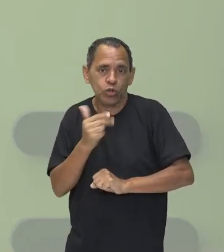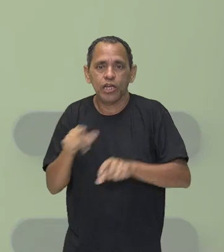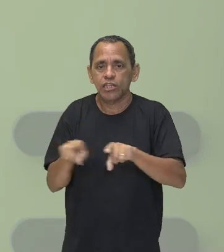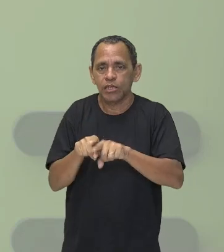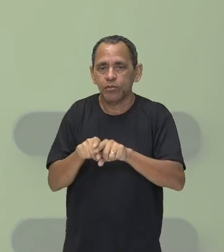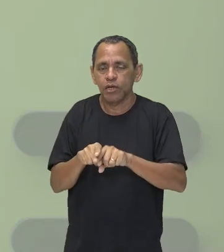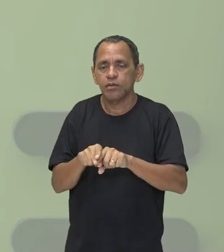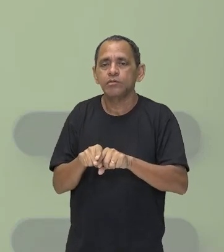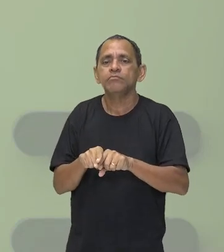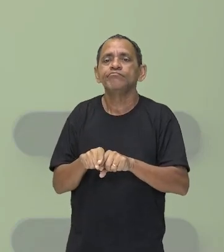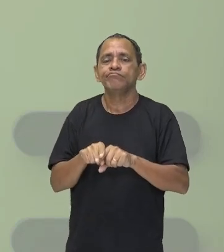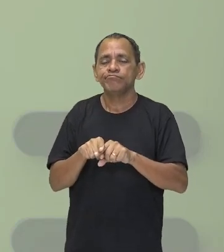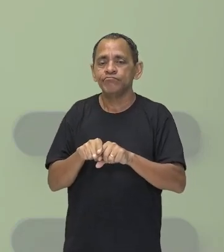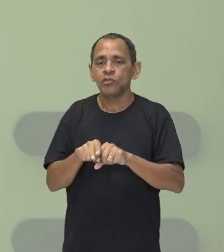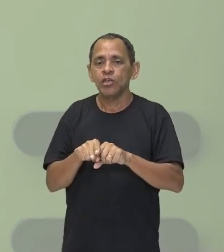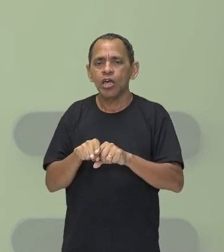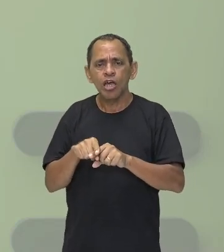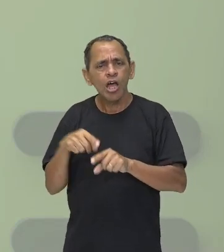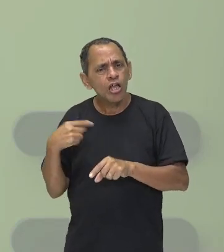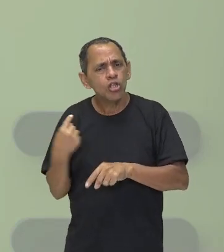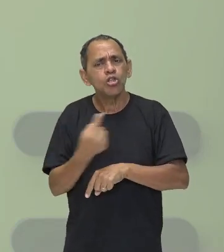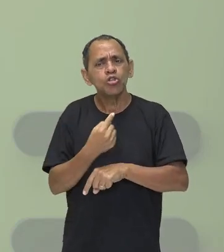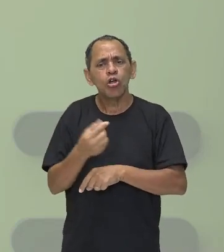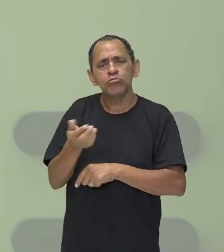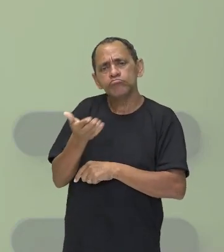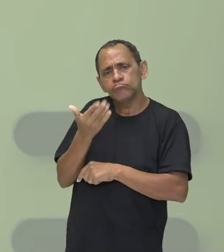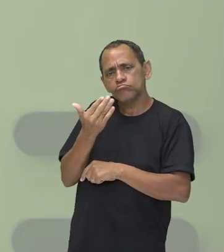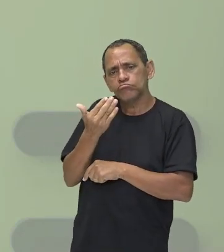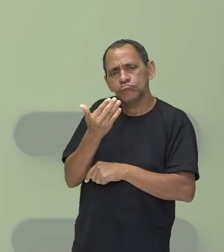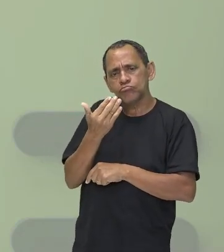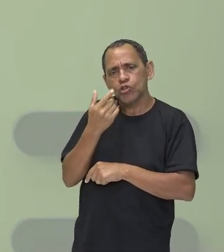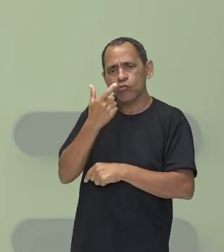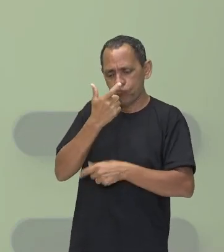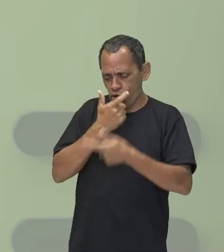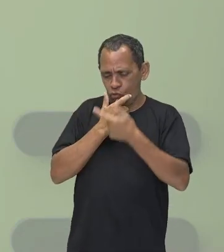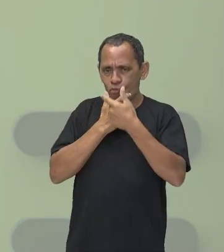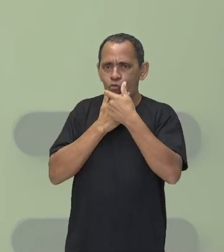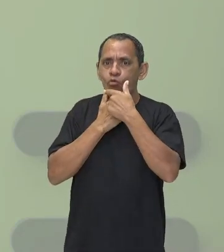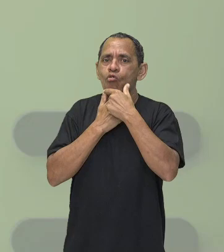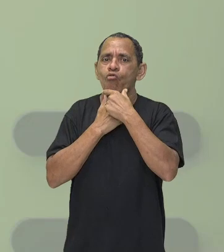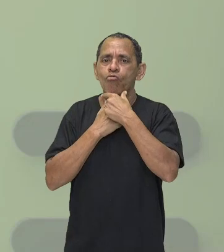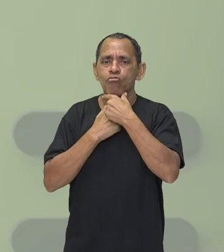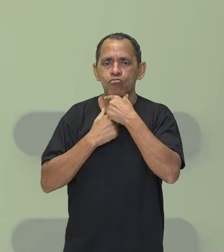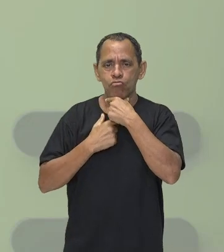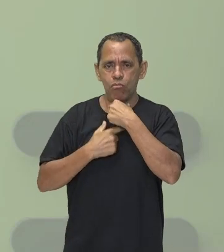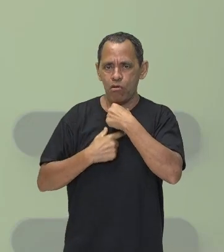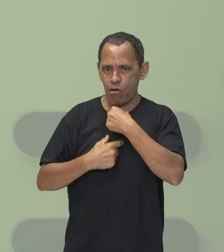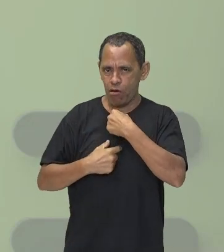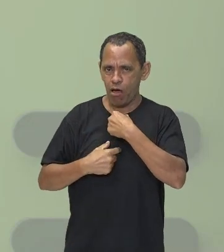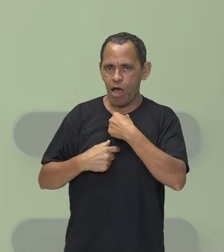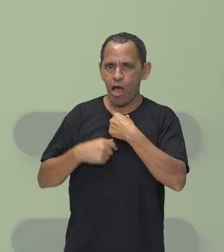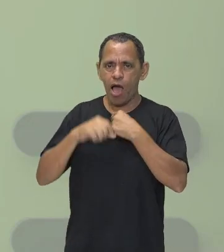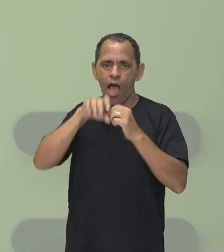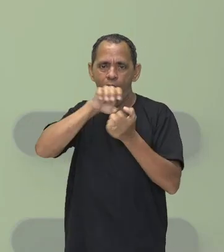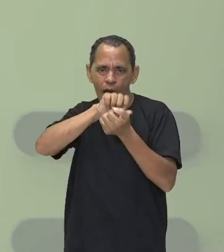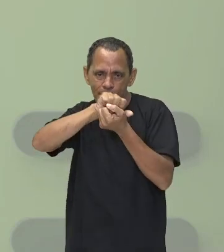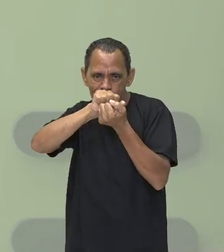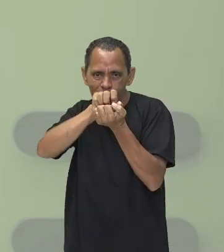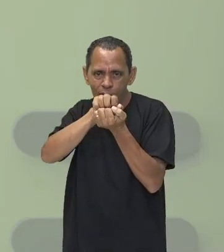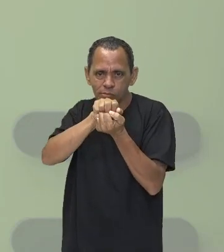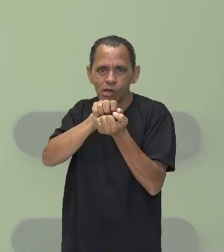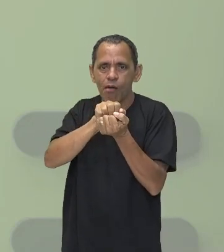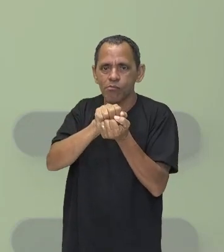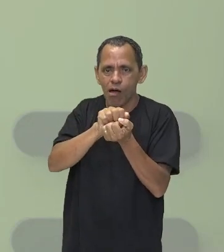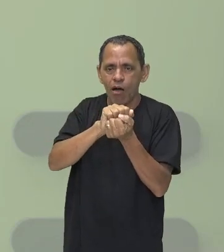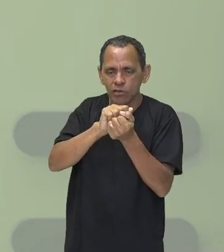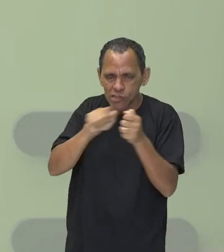para ela, é uma simbiose, porque nós vamos fornecer alimentos para ela, tudo mastigadinho, literalmente